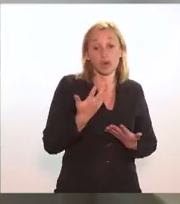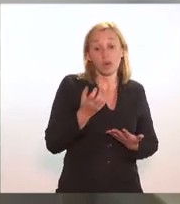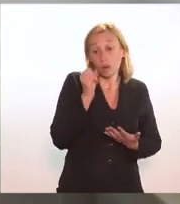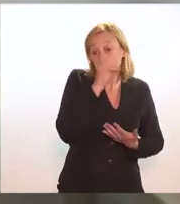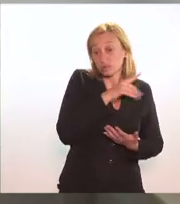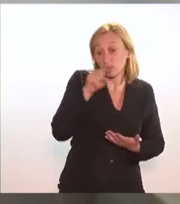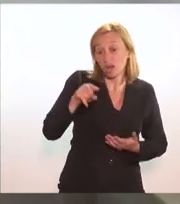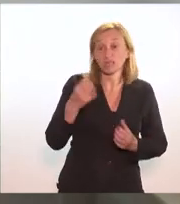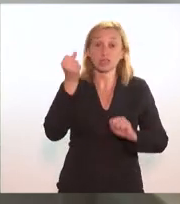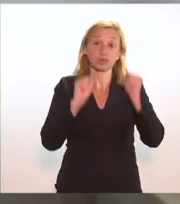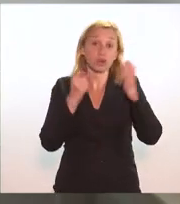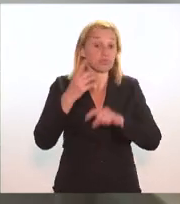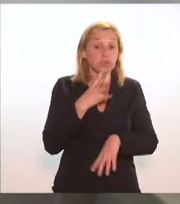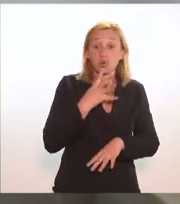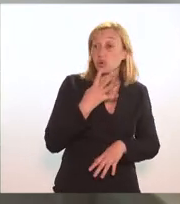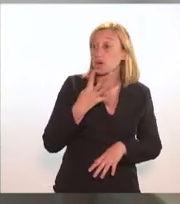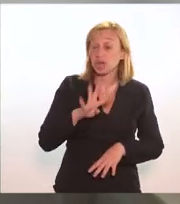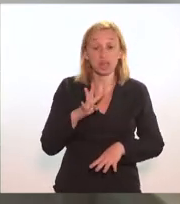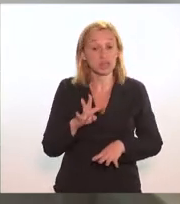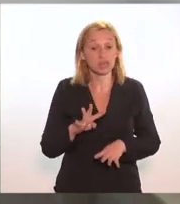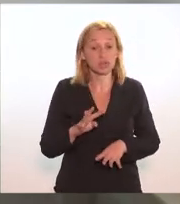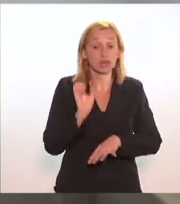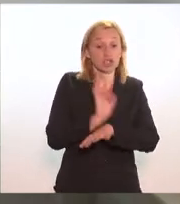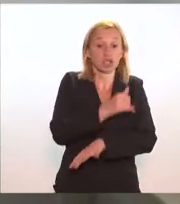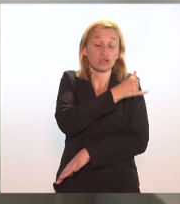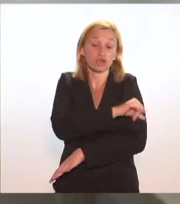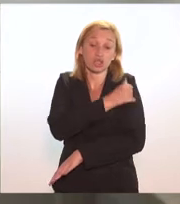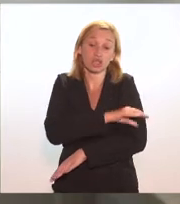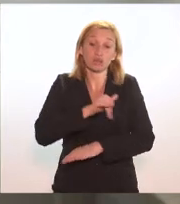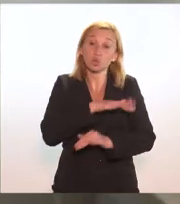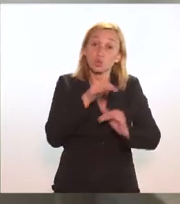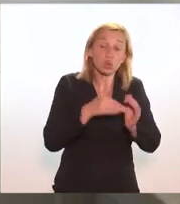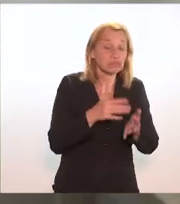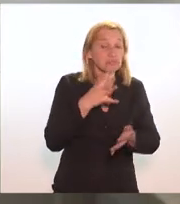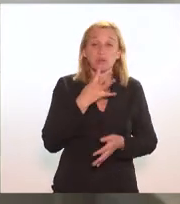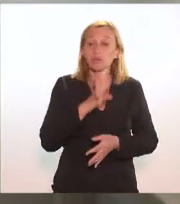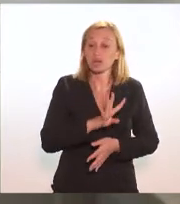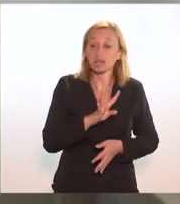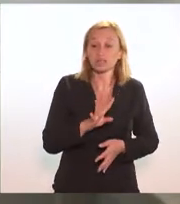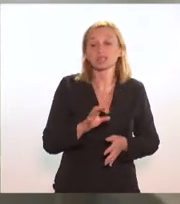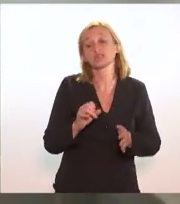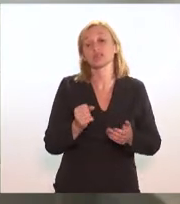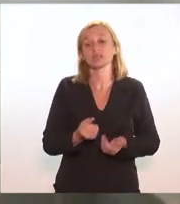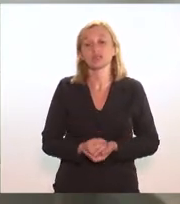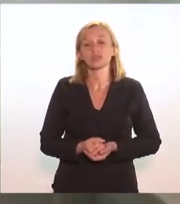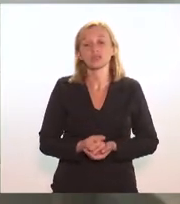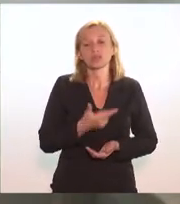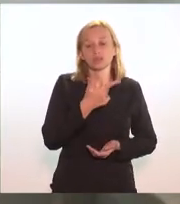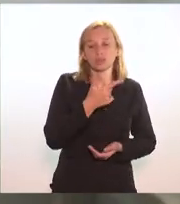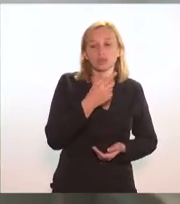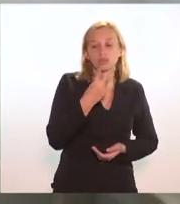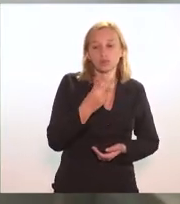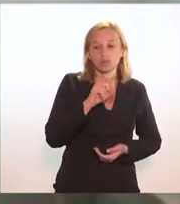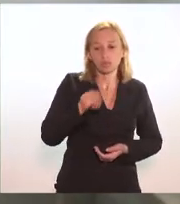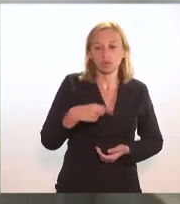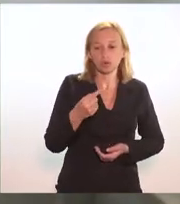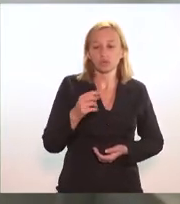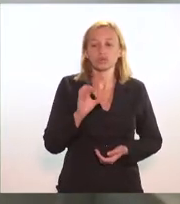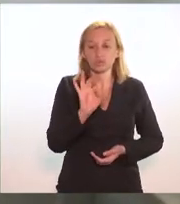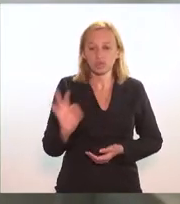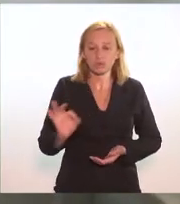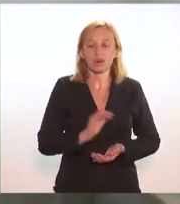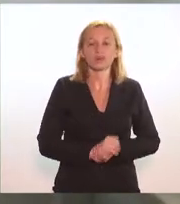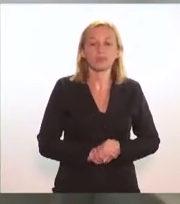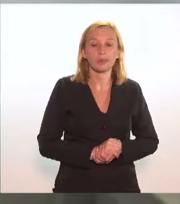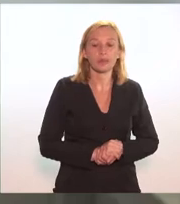indústria, mas que eu conheço as indústrias do Estado do Rio de Janeiro, quase todas têm uma alíquota efetiva de 2 pontos percentuais. Então, essa